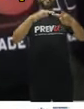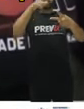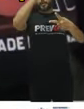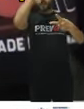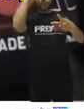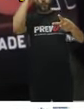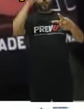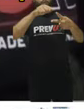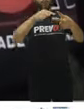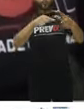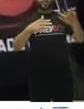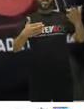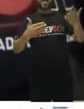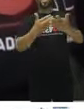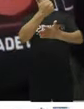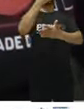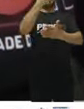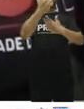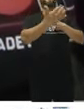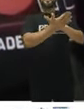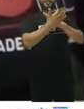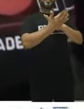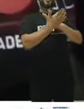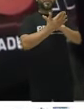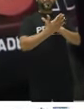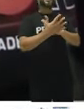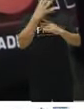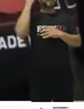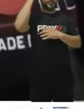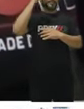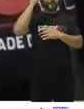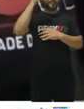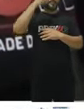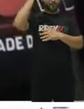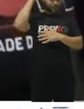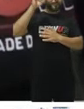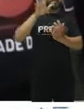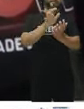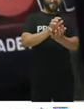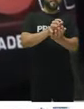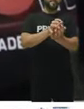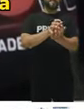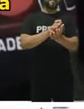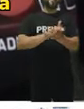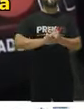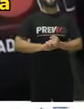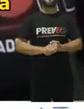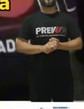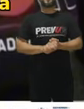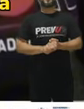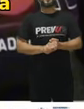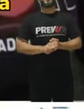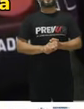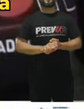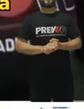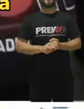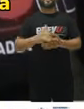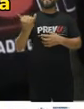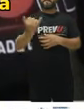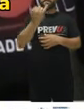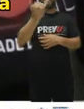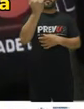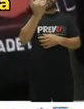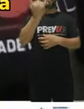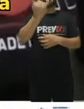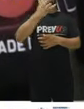do município, no cargo de professor efetivo. Então está aí a confirmação da importância